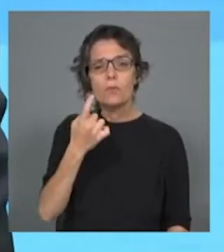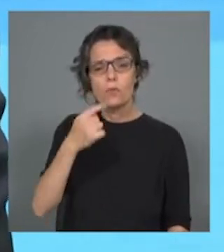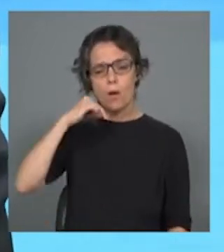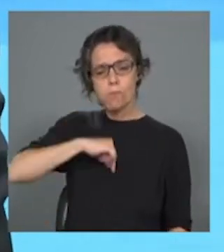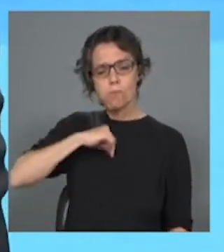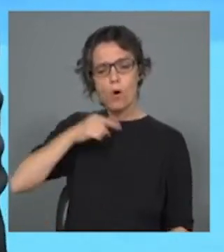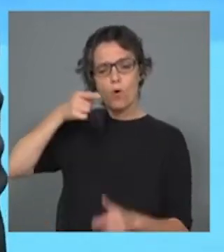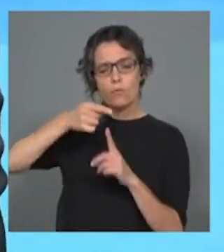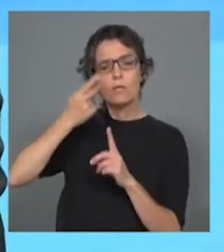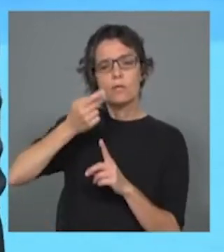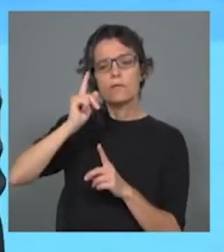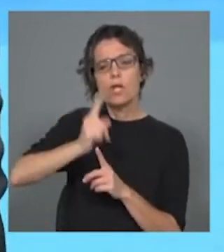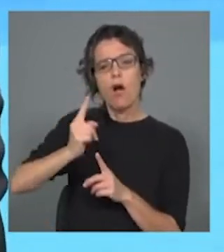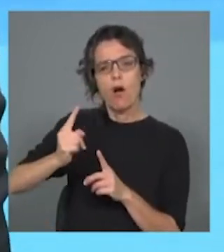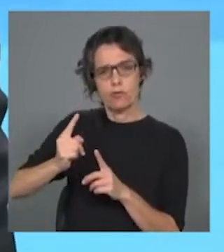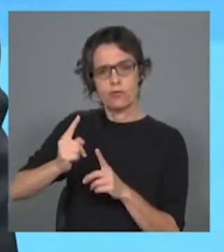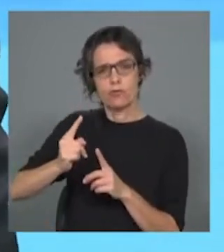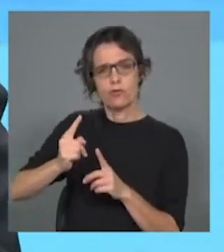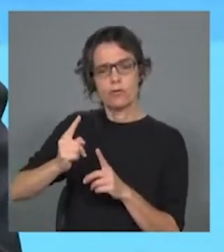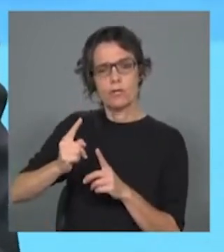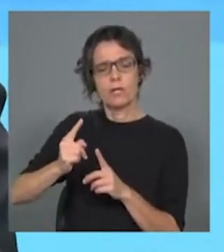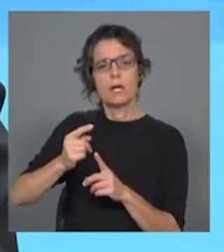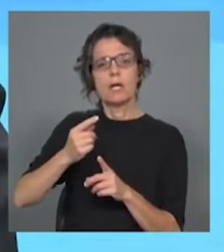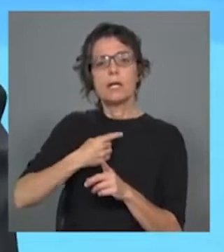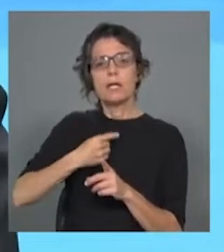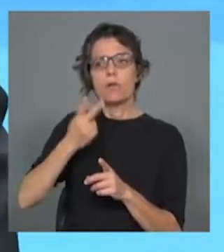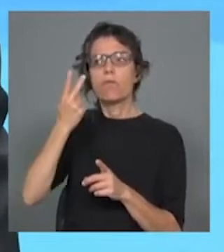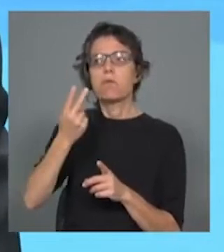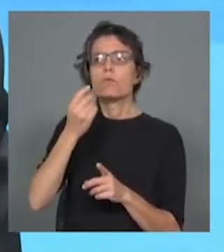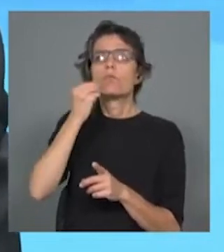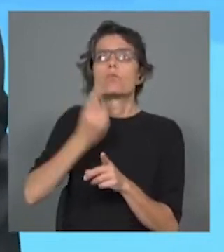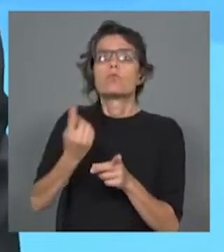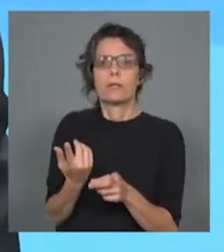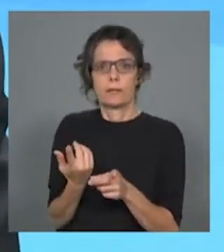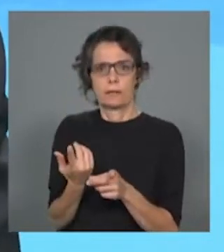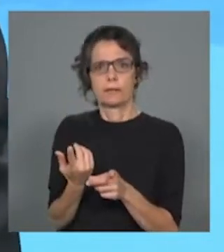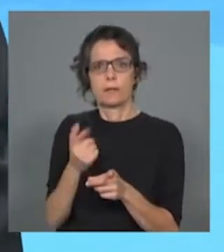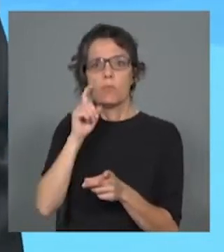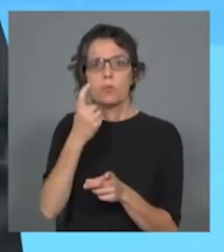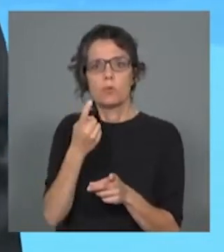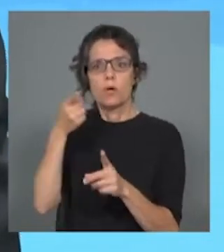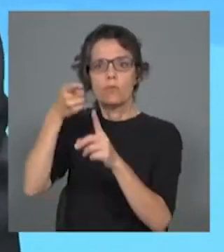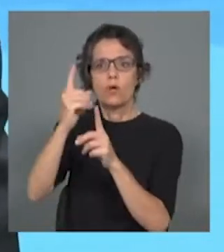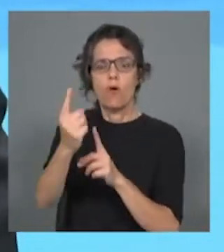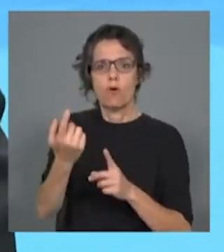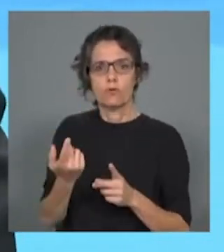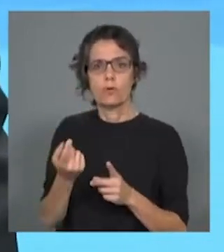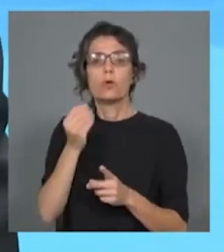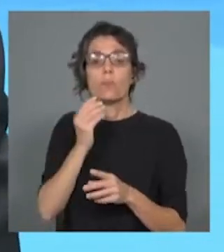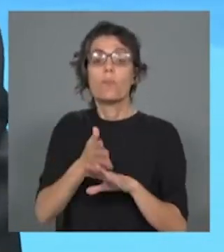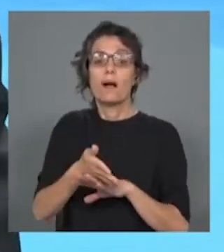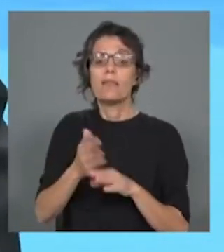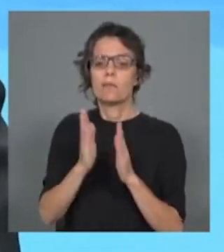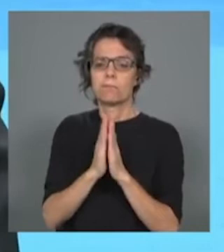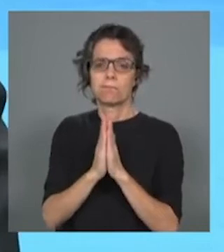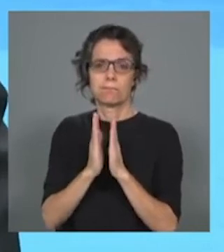vida, procurar o sentido último da sua existência, de procurar dialogando com a